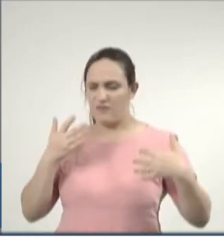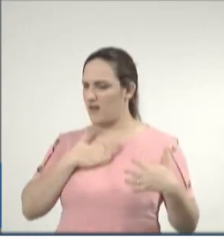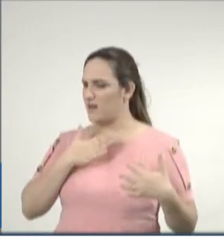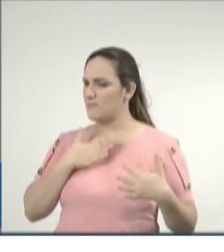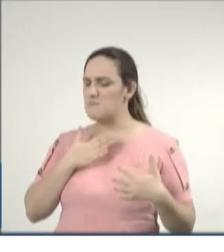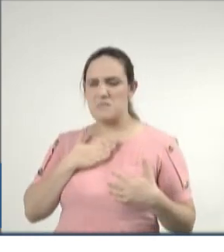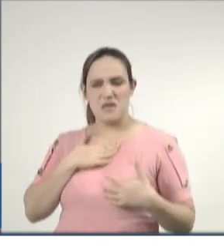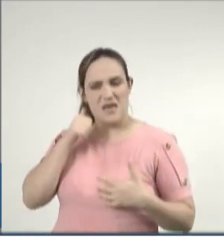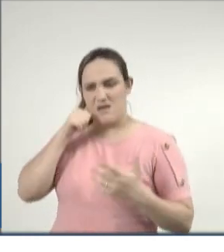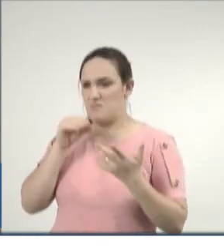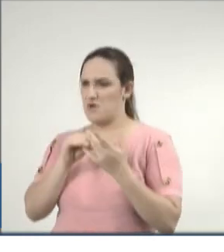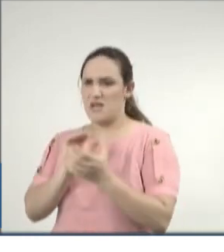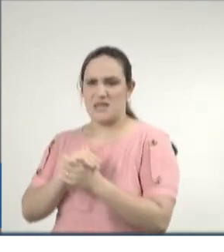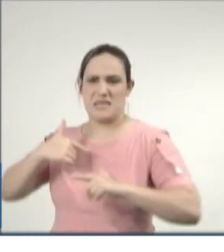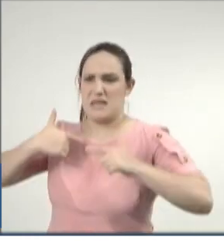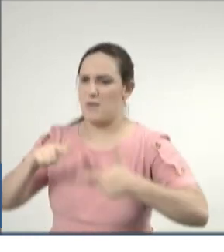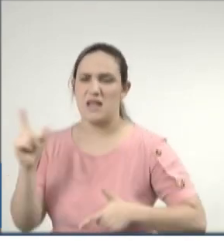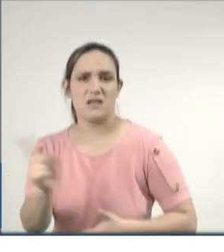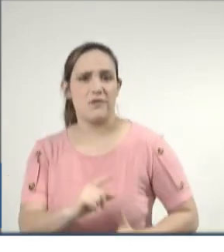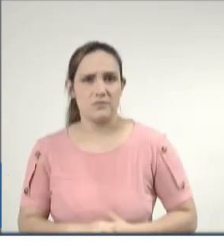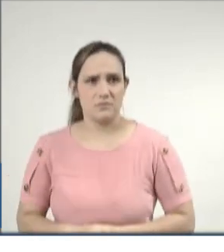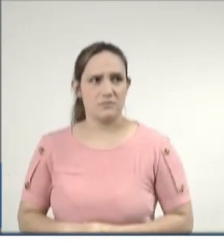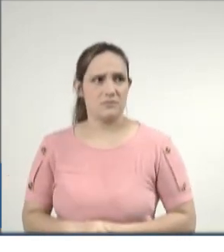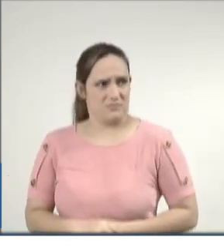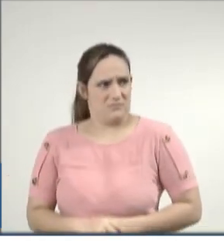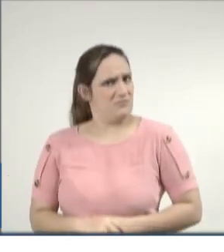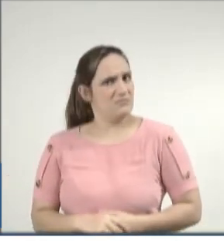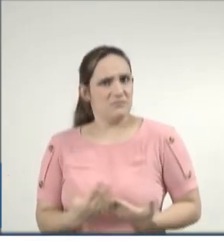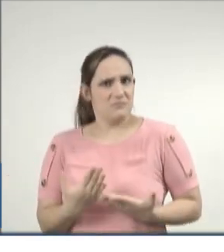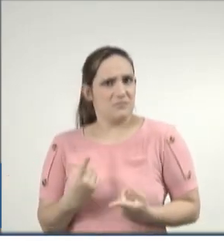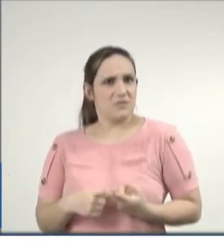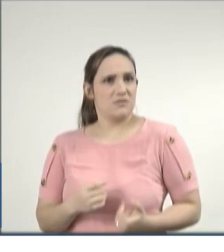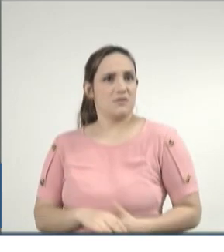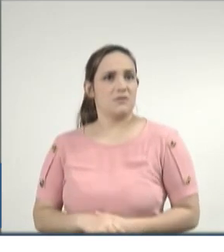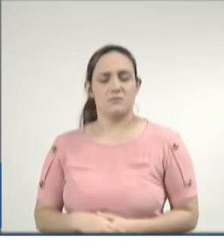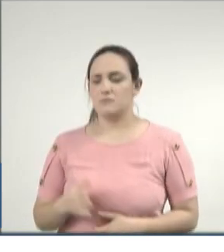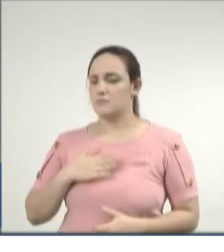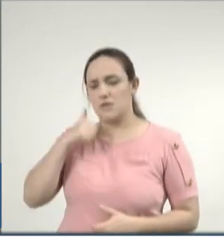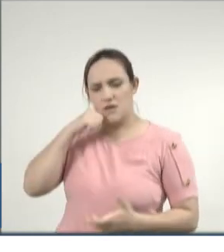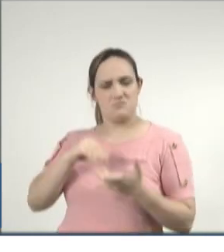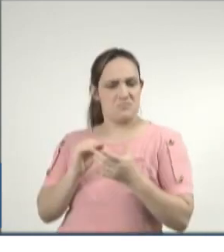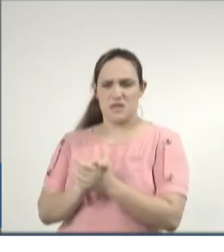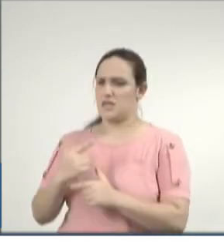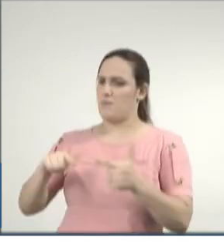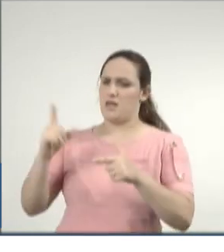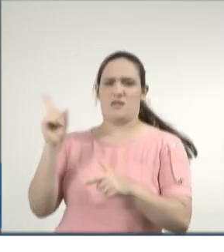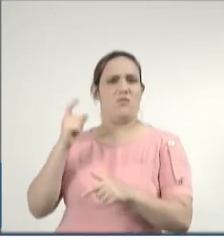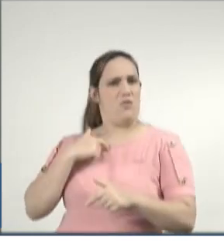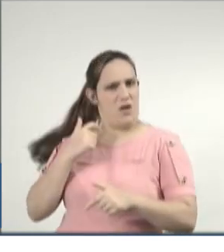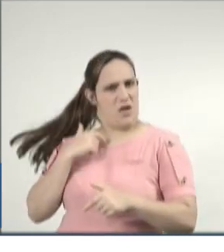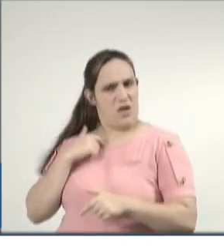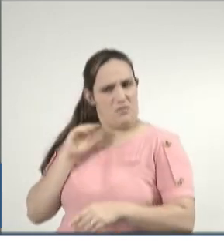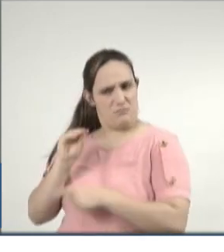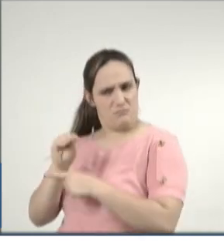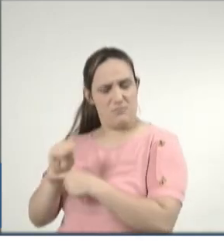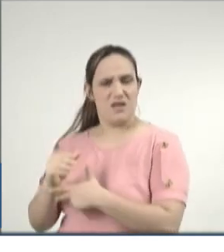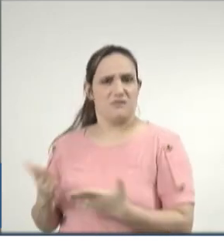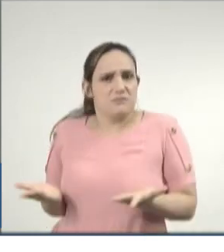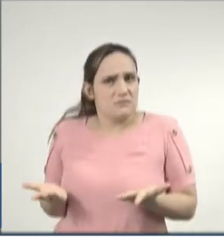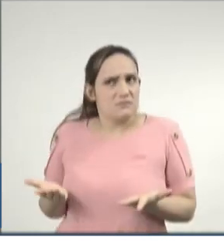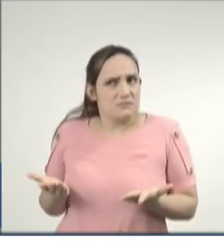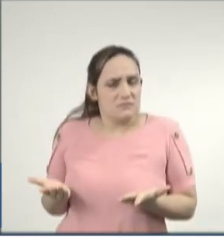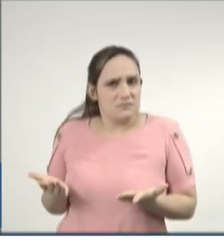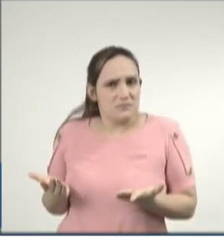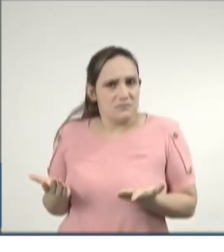trabalha. Mas como assim, gente? Mulher minha não trabalha, sou eu que sustento. Se as pessoas soubessem